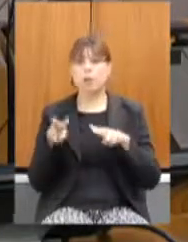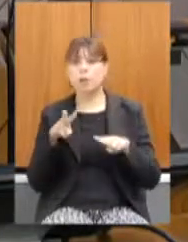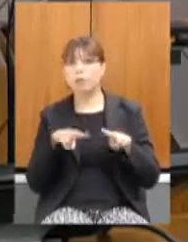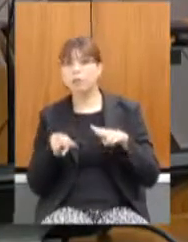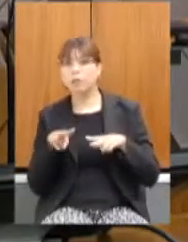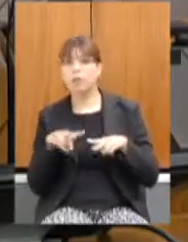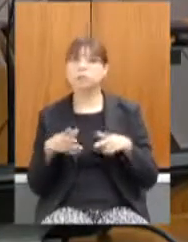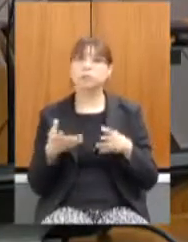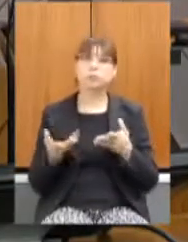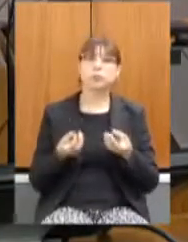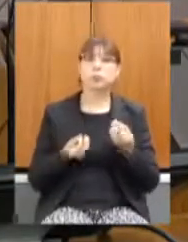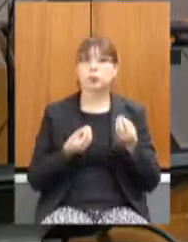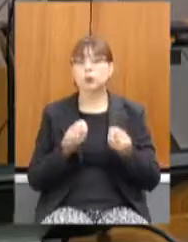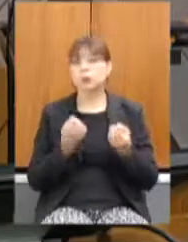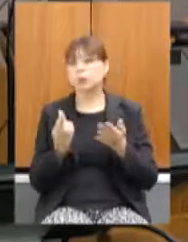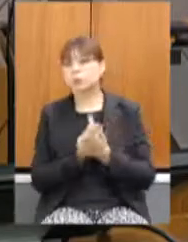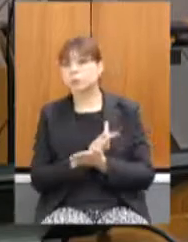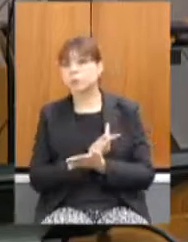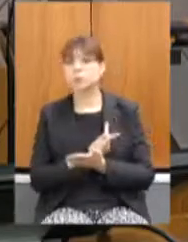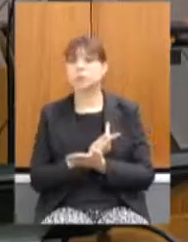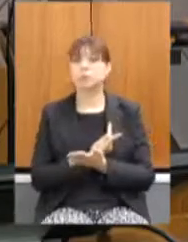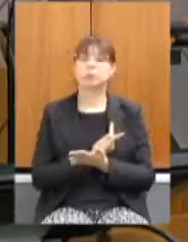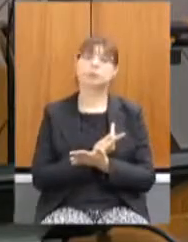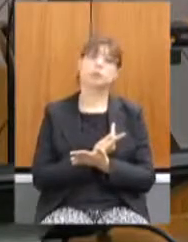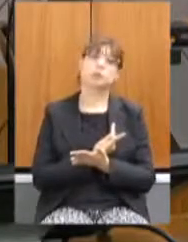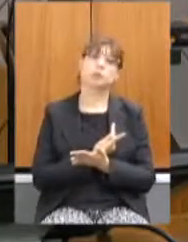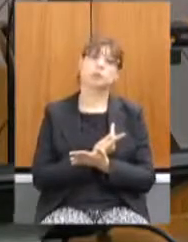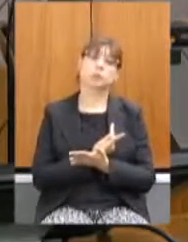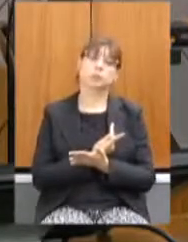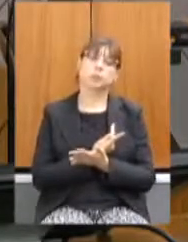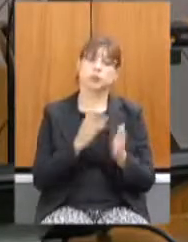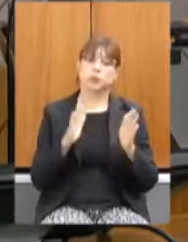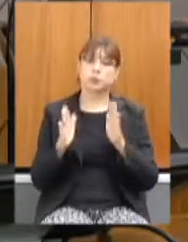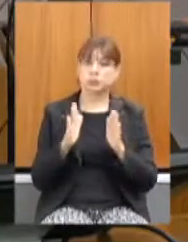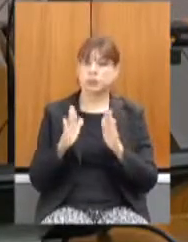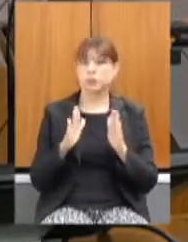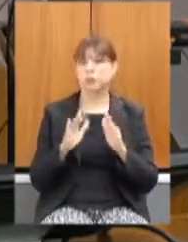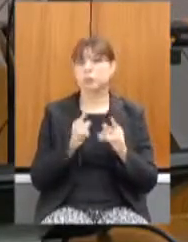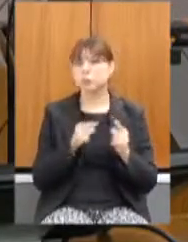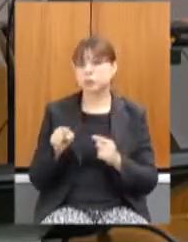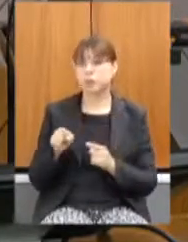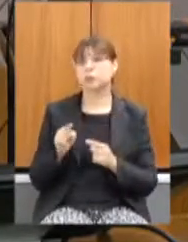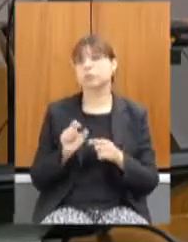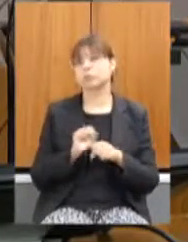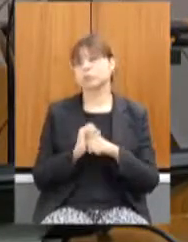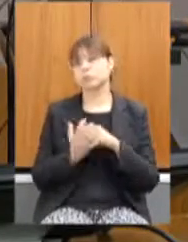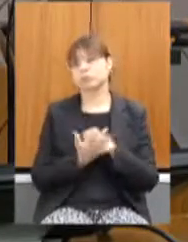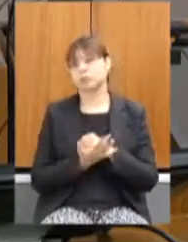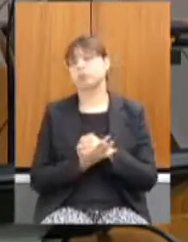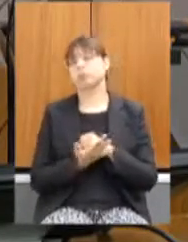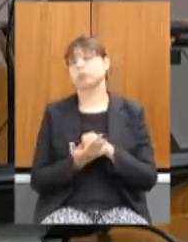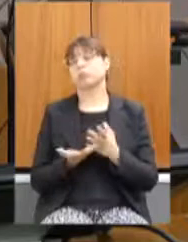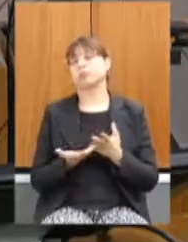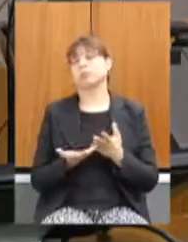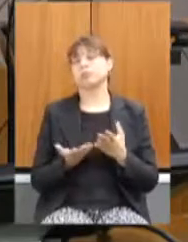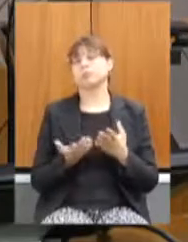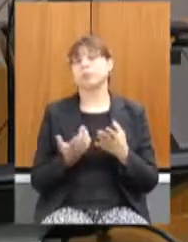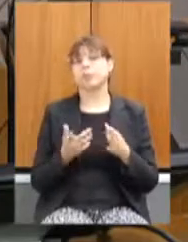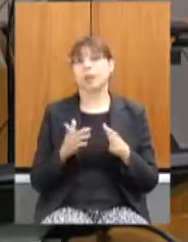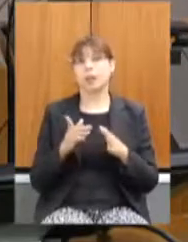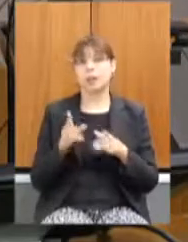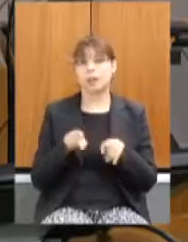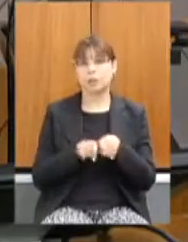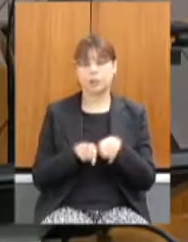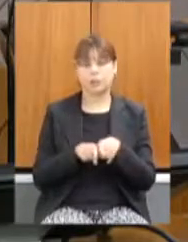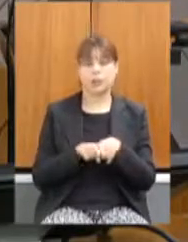ao enfrentamento academia do covid-19 E também o desempenho financeiro nosso de Janeiro